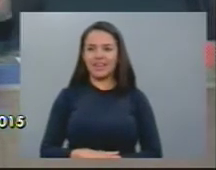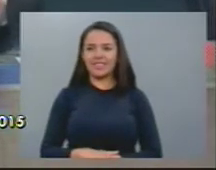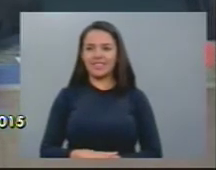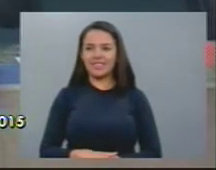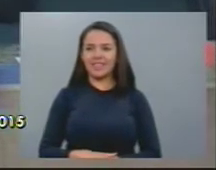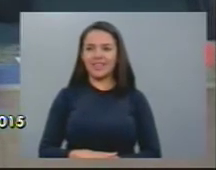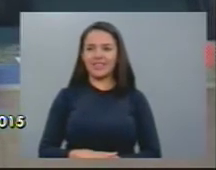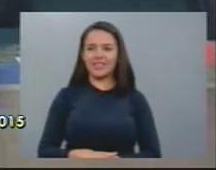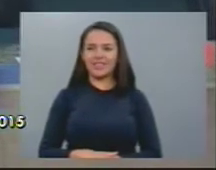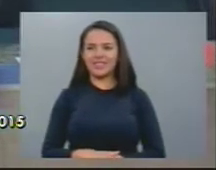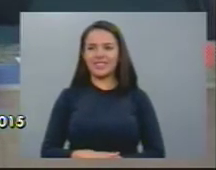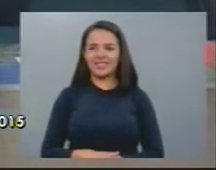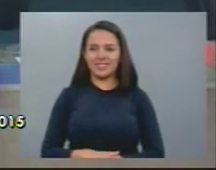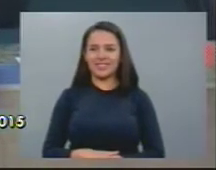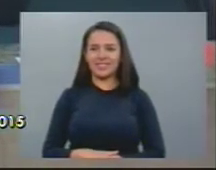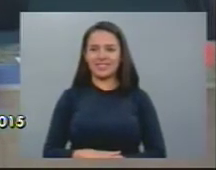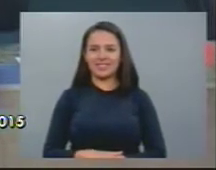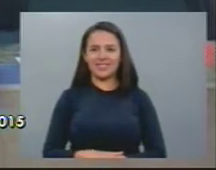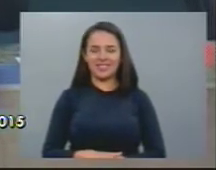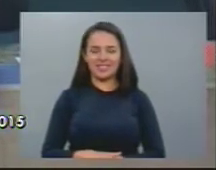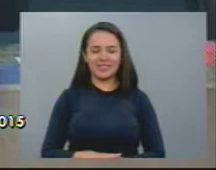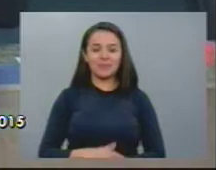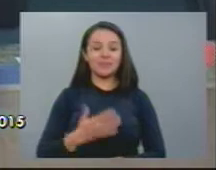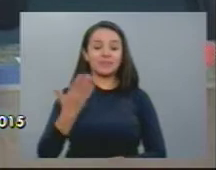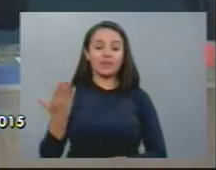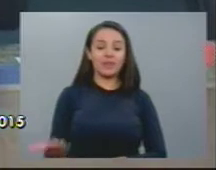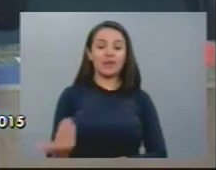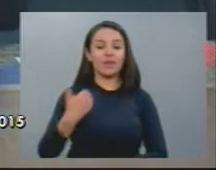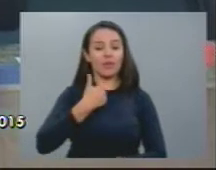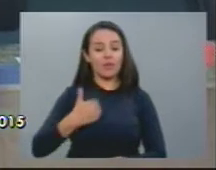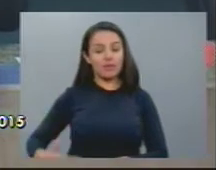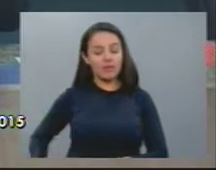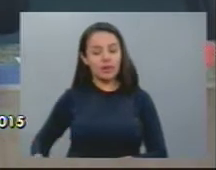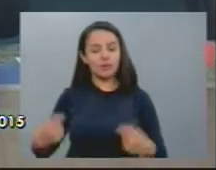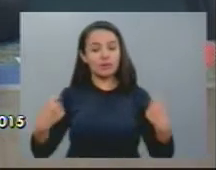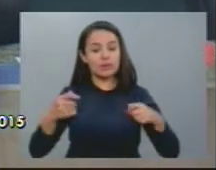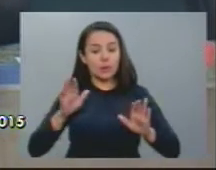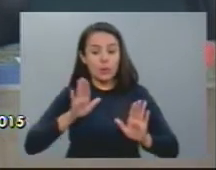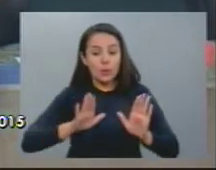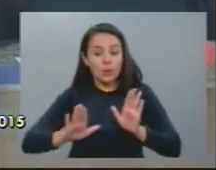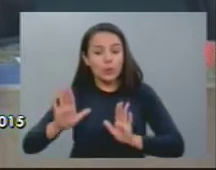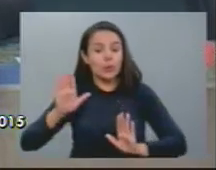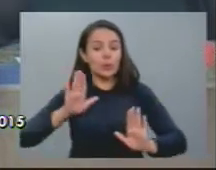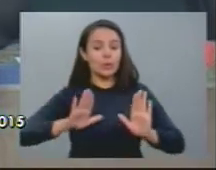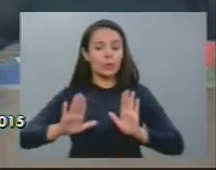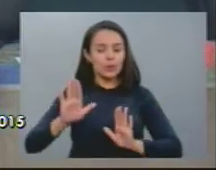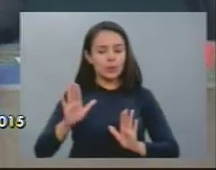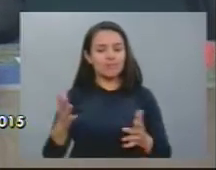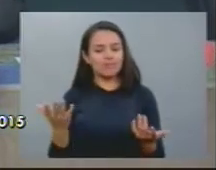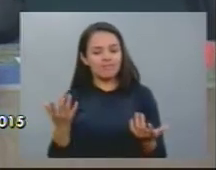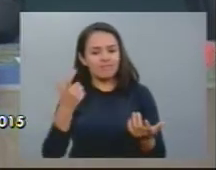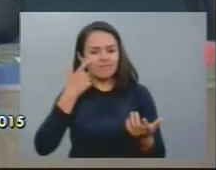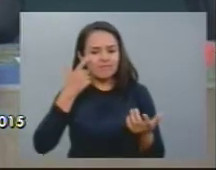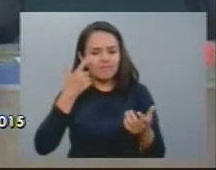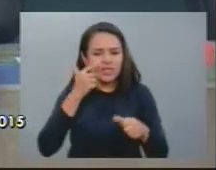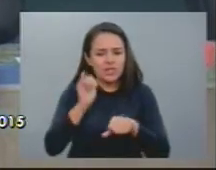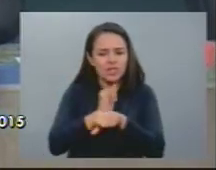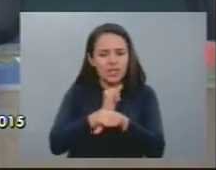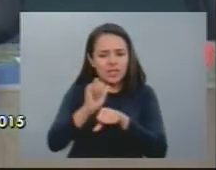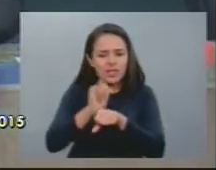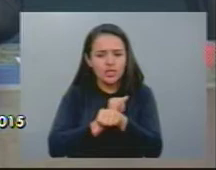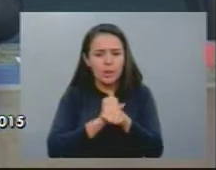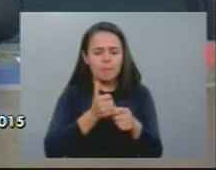com um olhar mais cuidadoso na lei orçamentária, nós veremos que poderemos